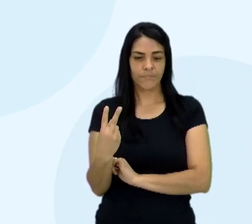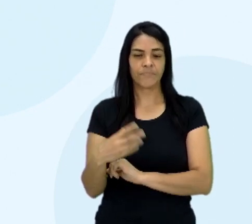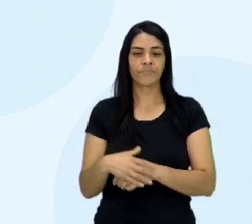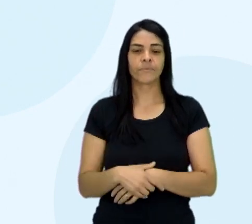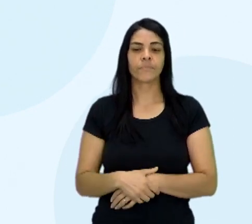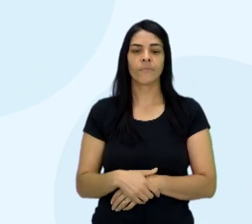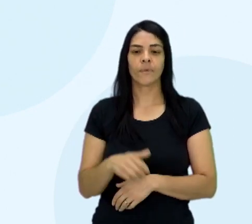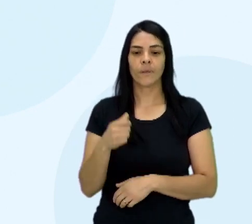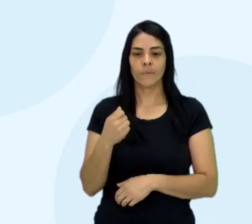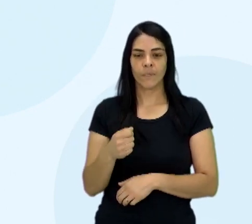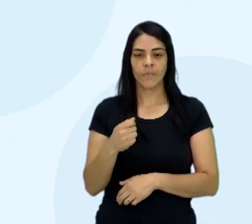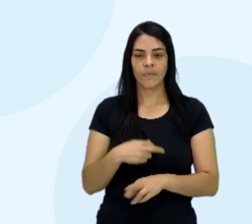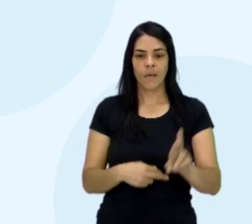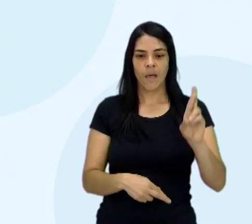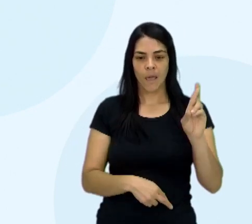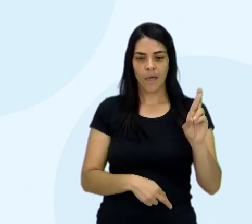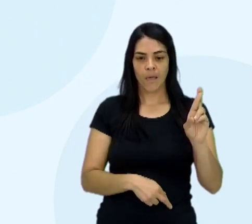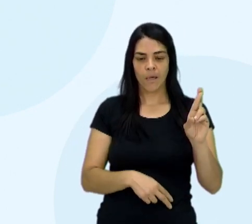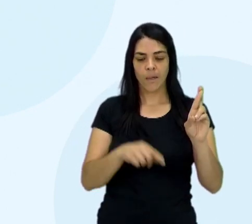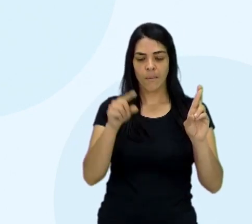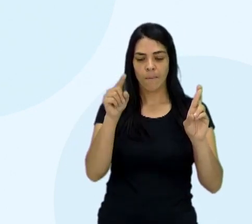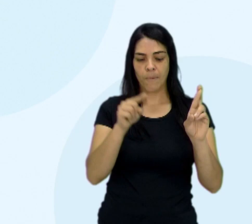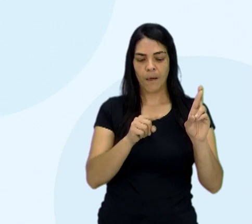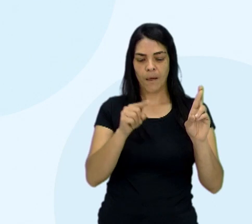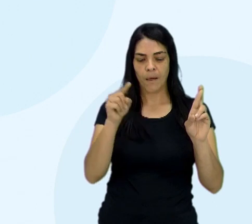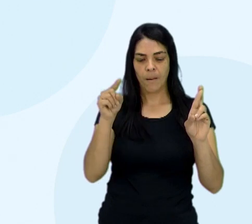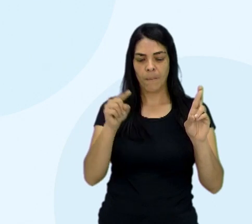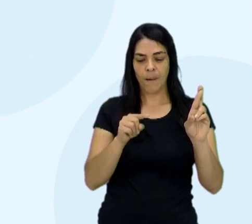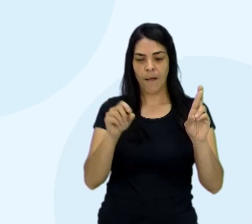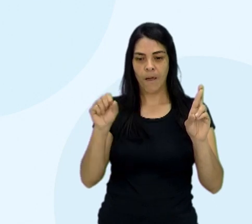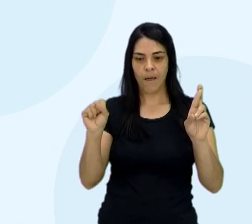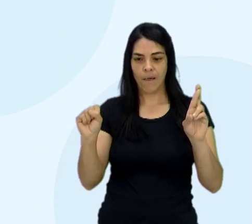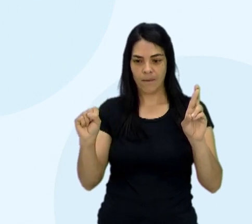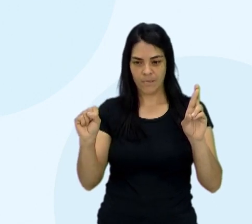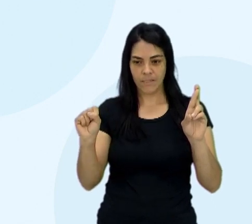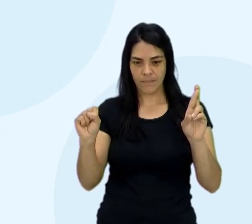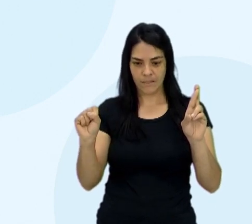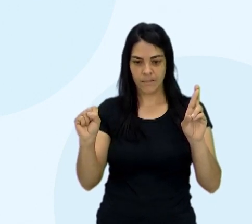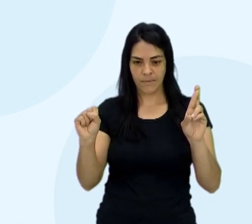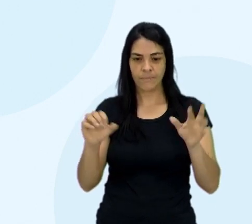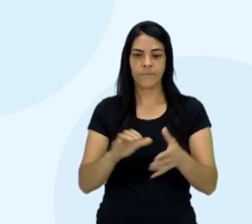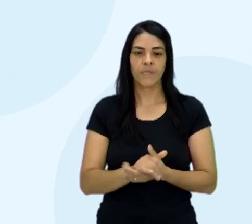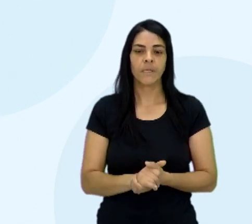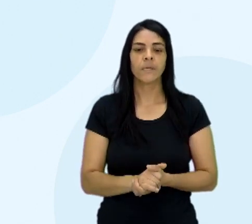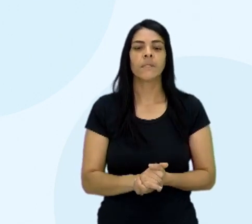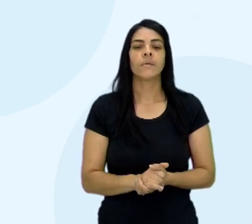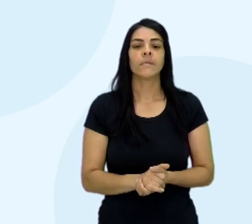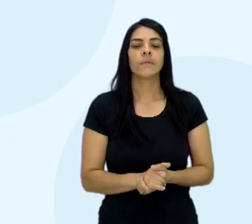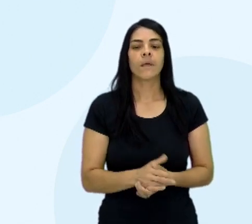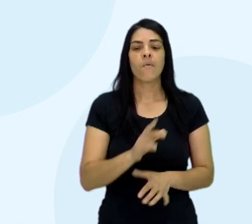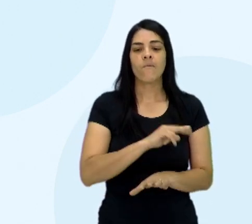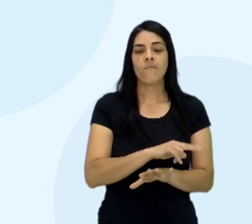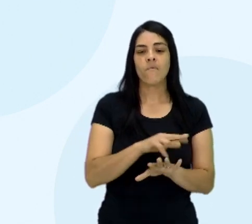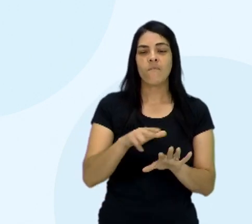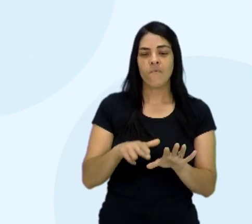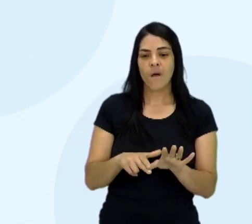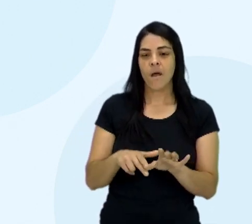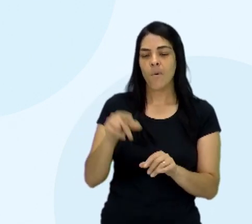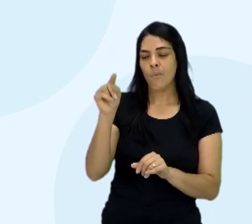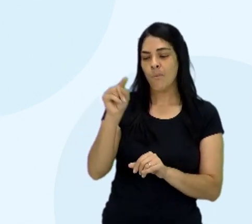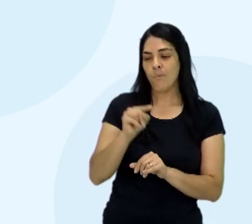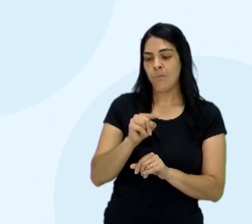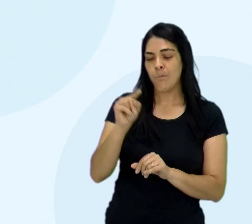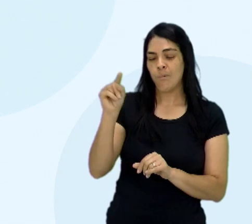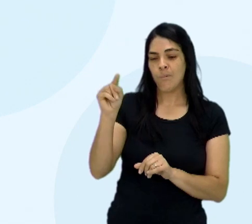retas paralelas, tá bom? Então, se eu tenho duas retas paralelas ou várias retas paralelas cortadas por